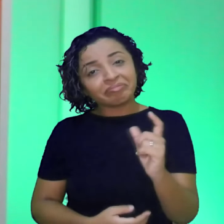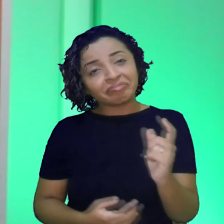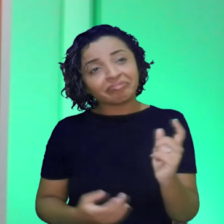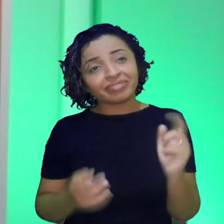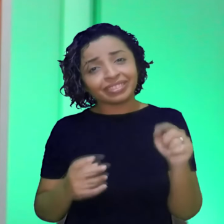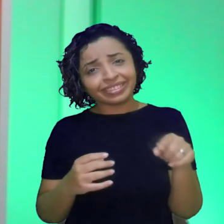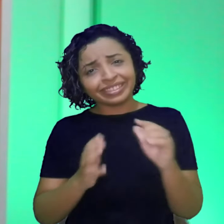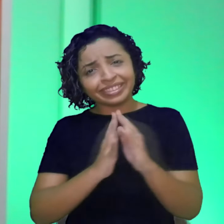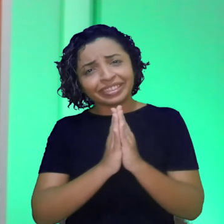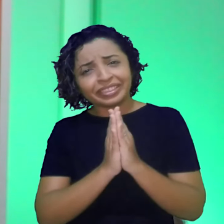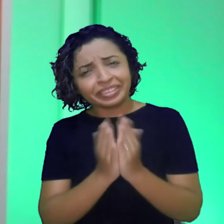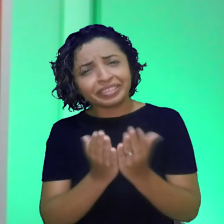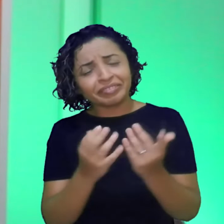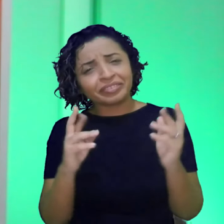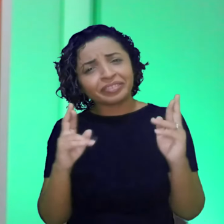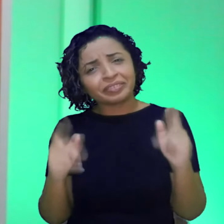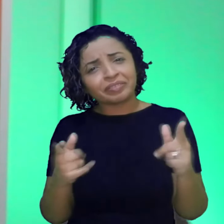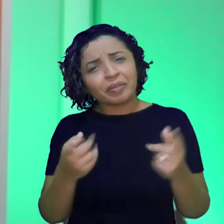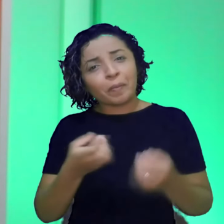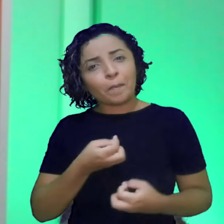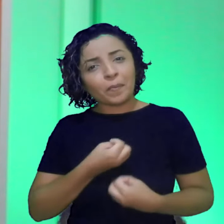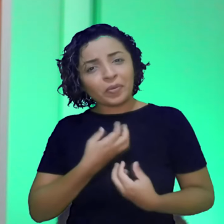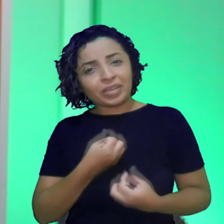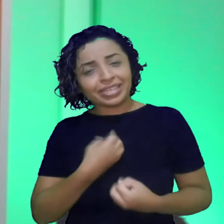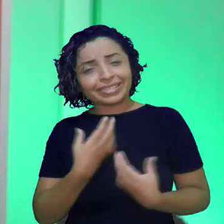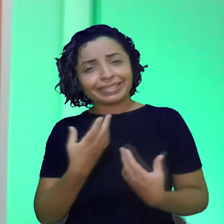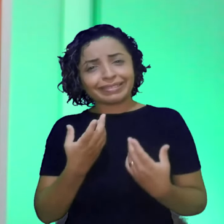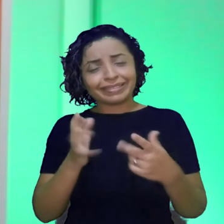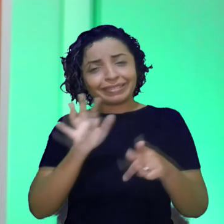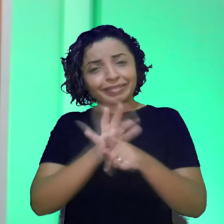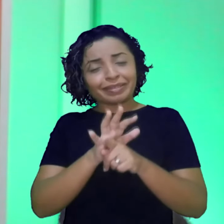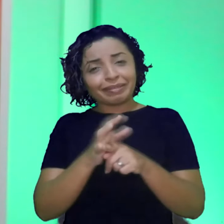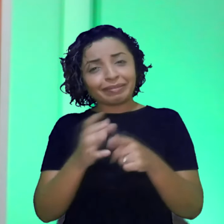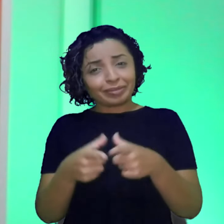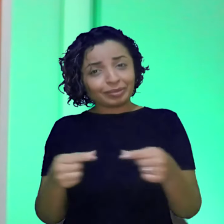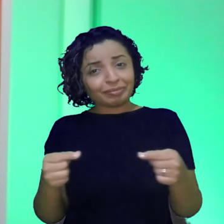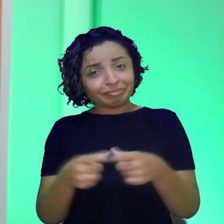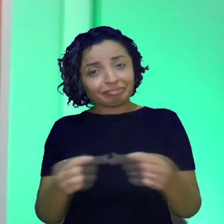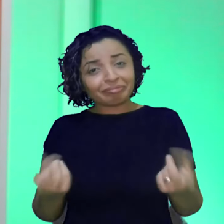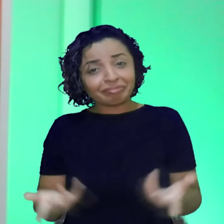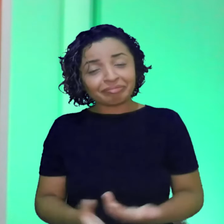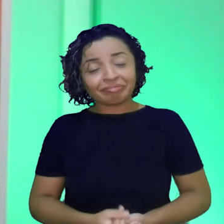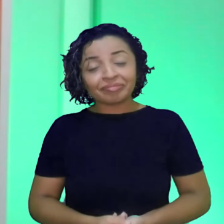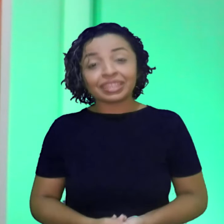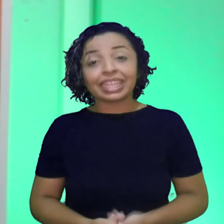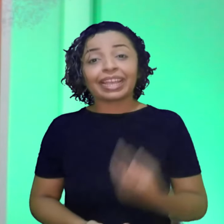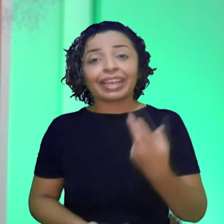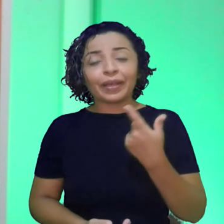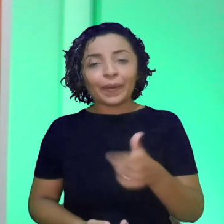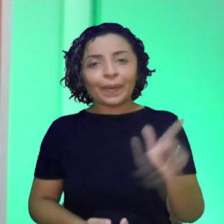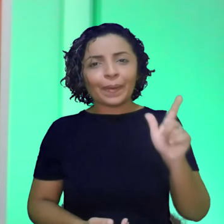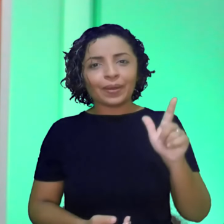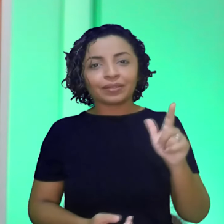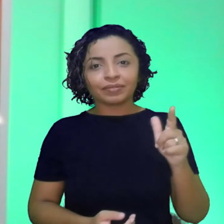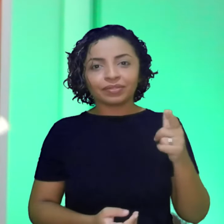Peculiar esse lançamento aqui de essa poesia oriental japonesa. E o outro,